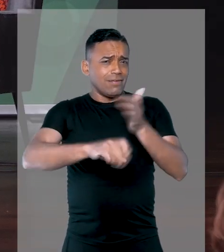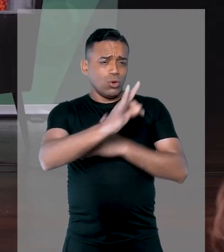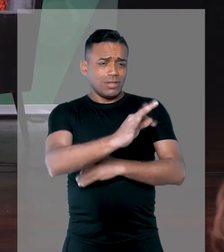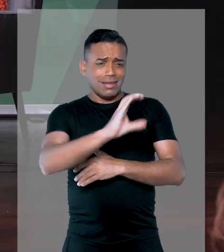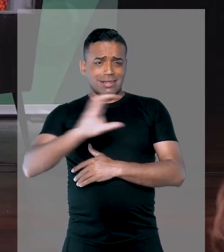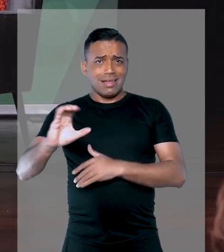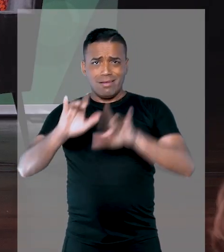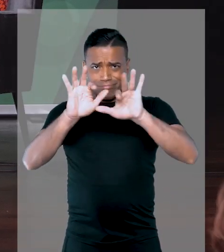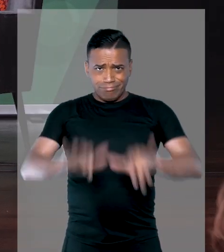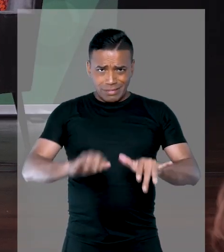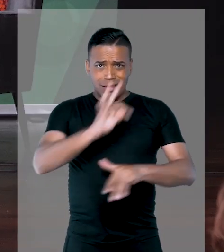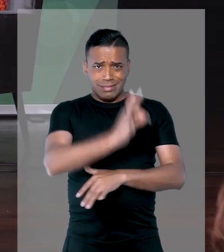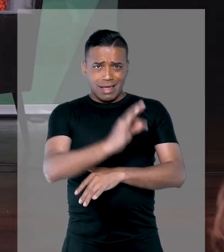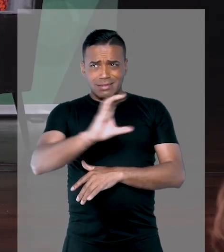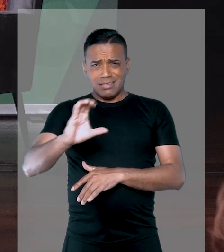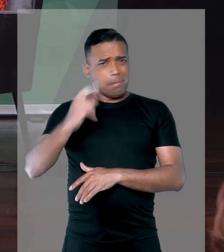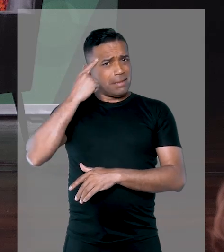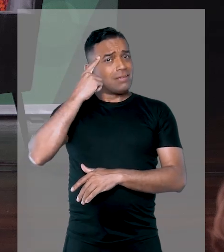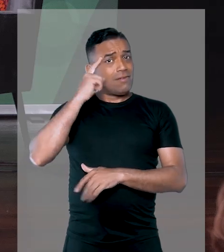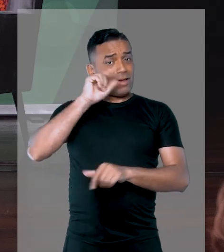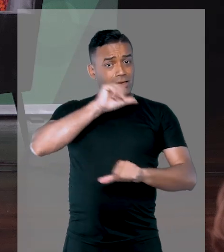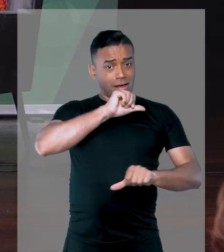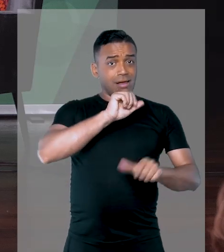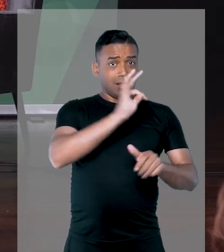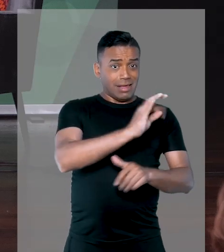já pensava que você lançaria esse livro?